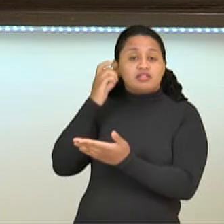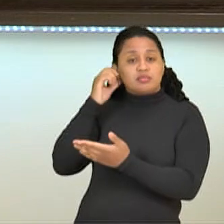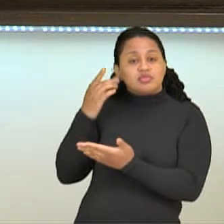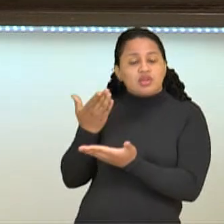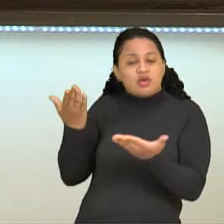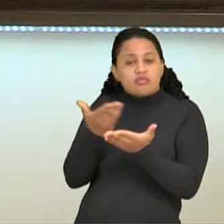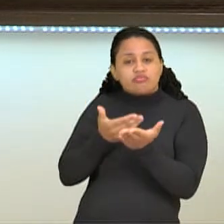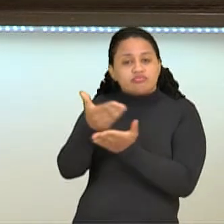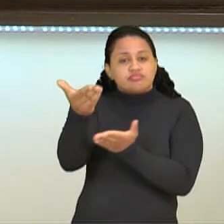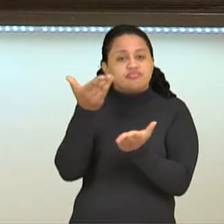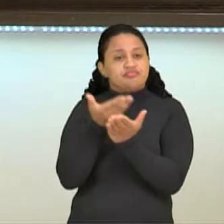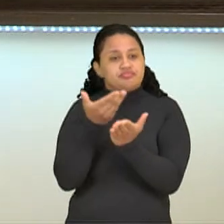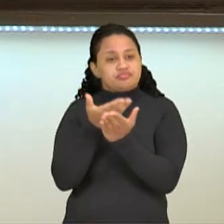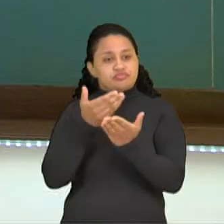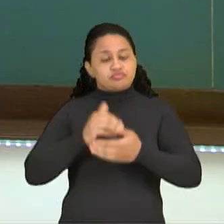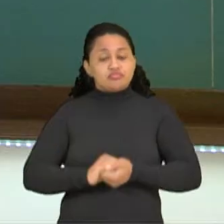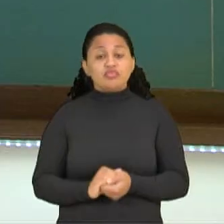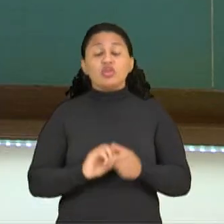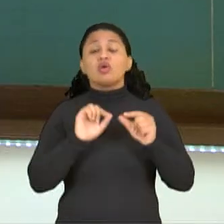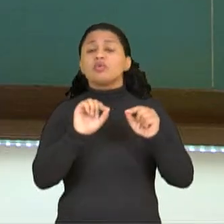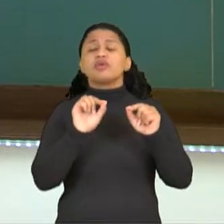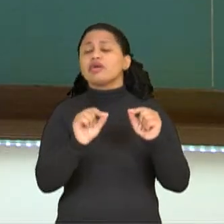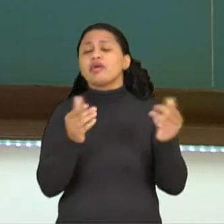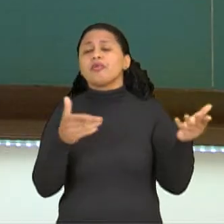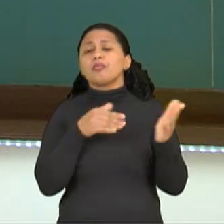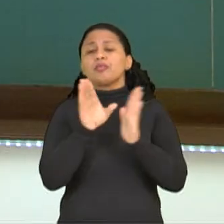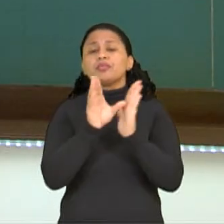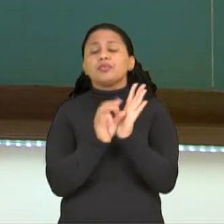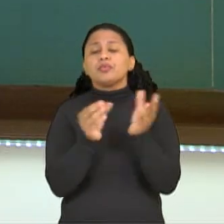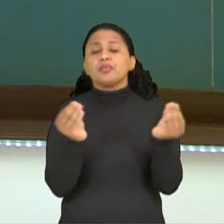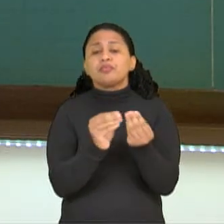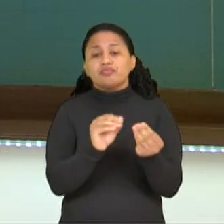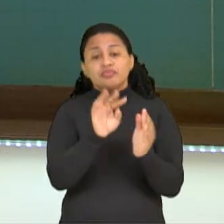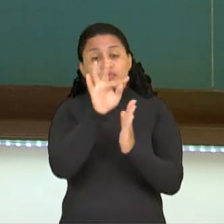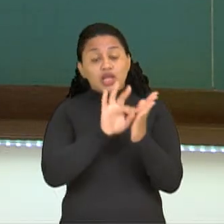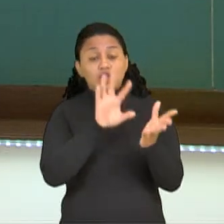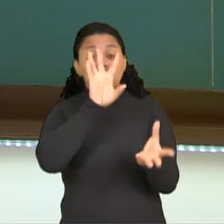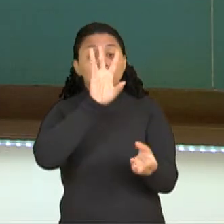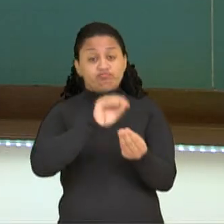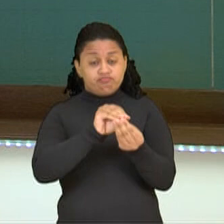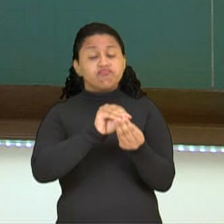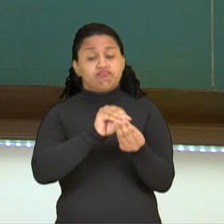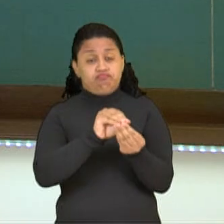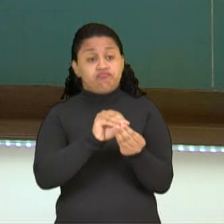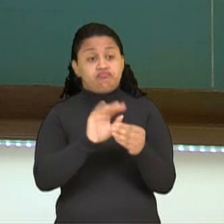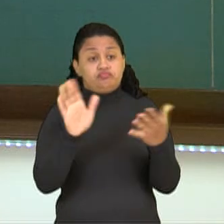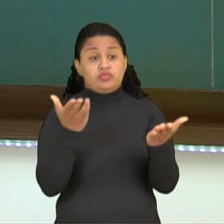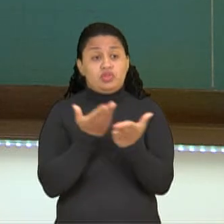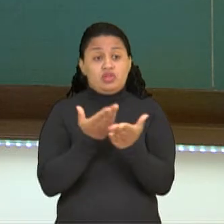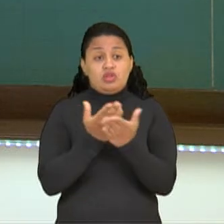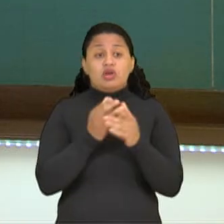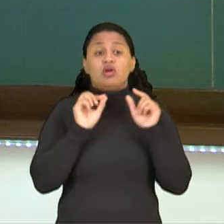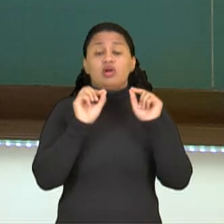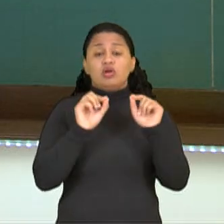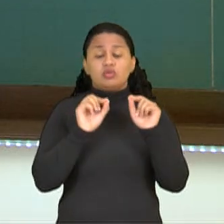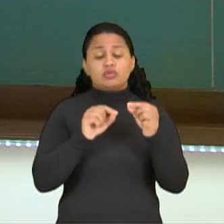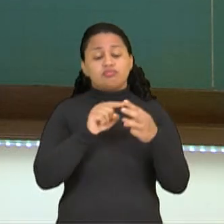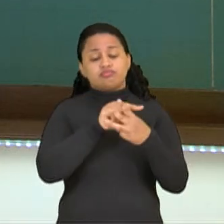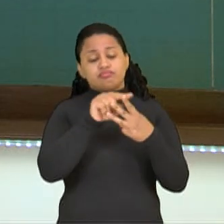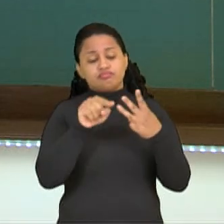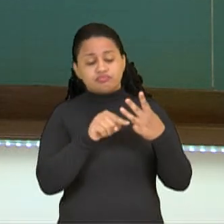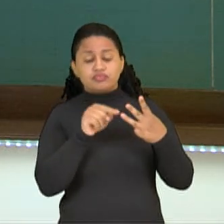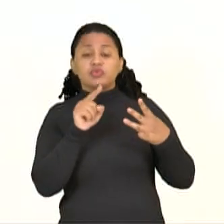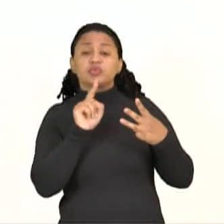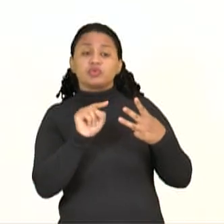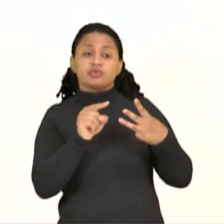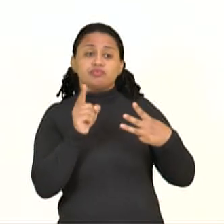vai mergulhar no universo da resenha. Então, a gente articula essa aula, essa exposição em 3